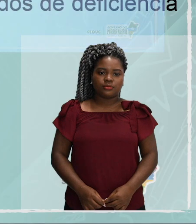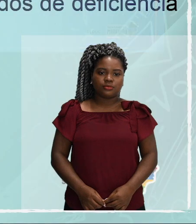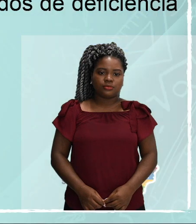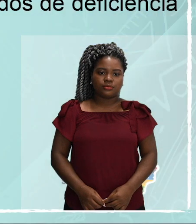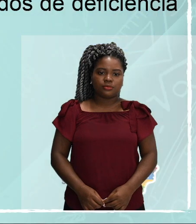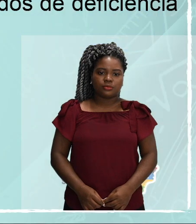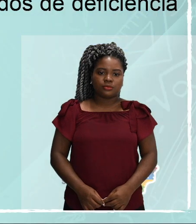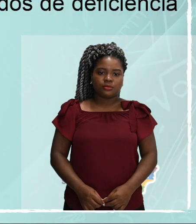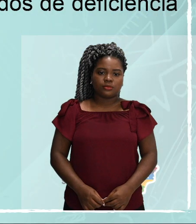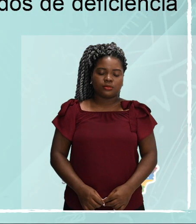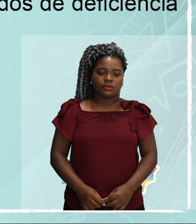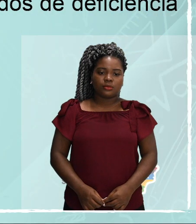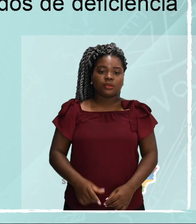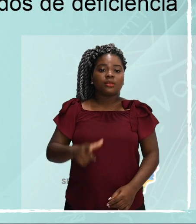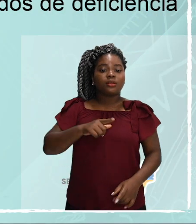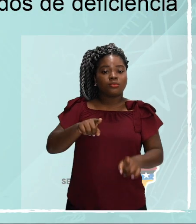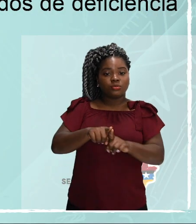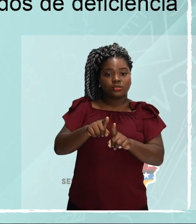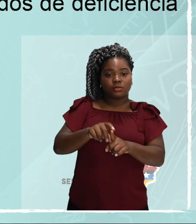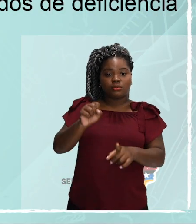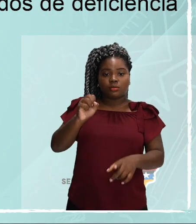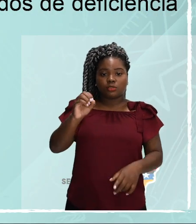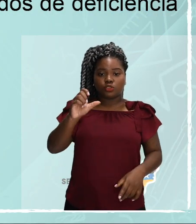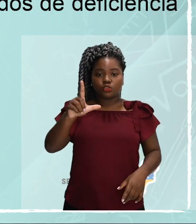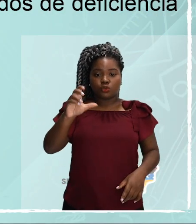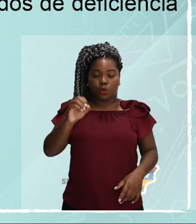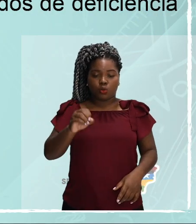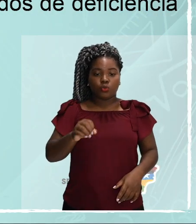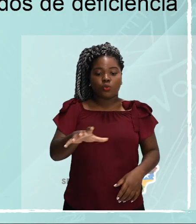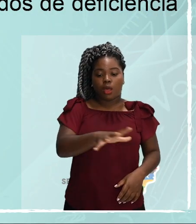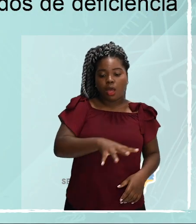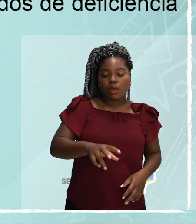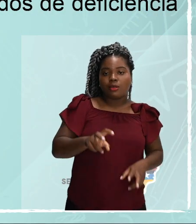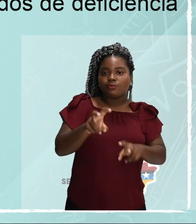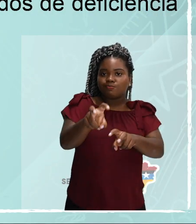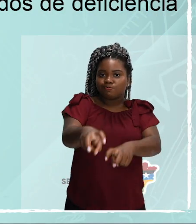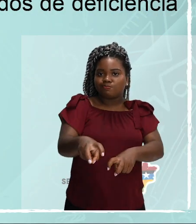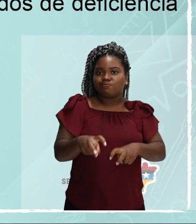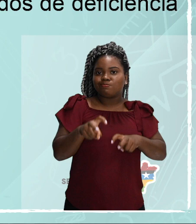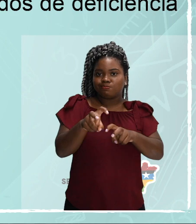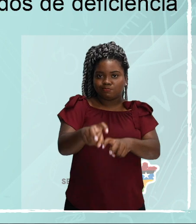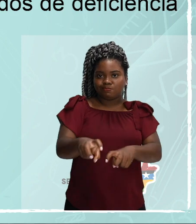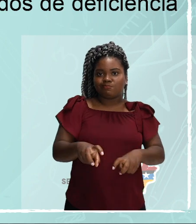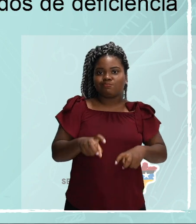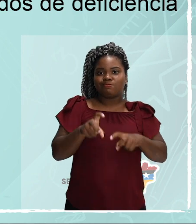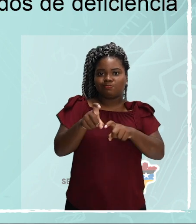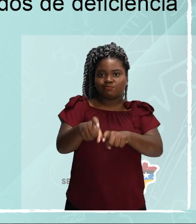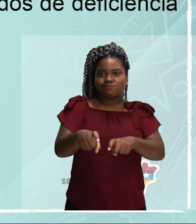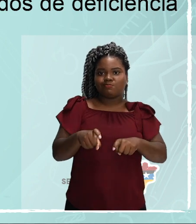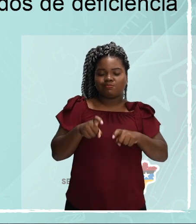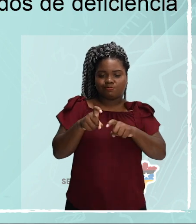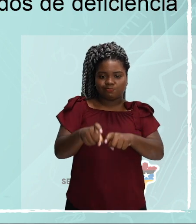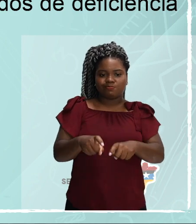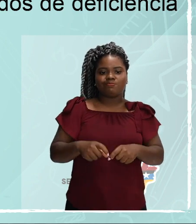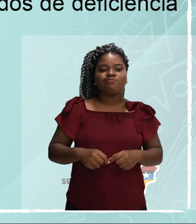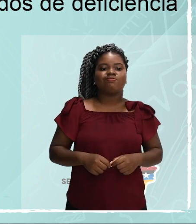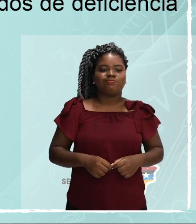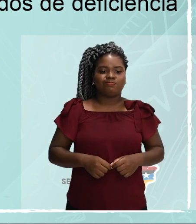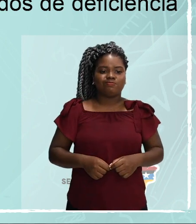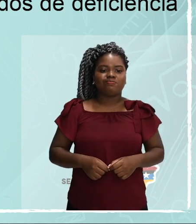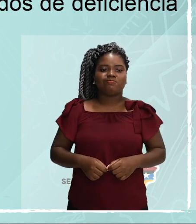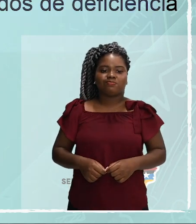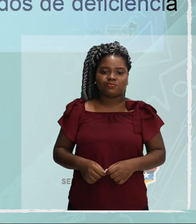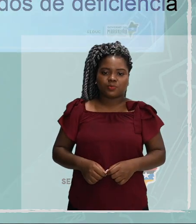Quanto ao uso do solo rural, gera conhecimentos para estimar a área plantada e a produtividade de